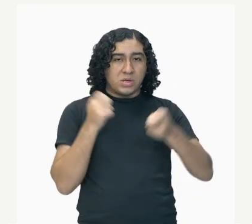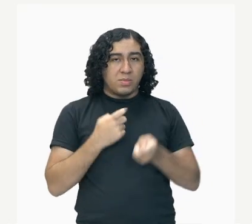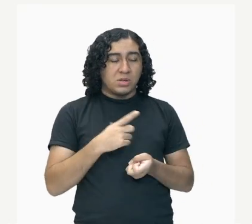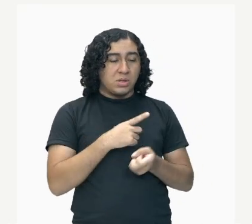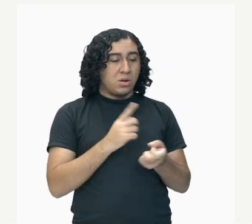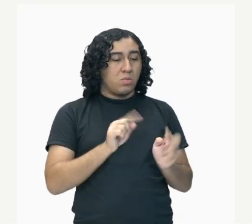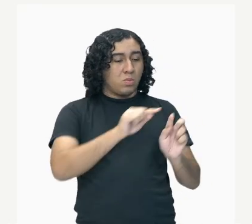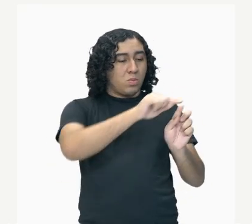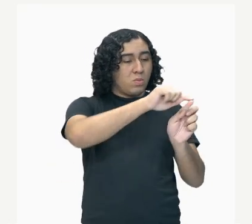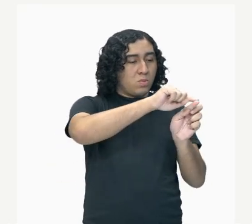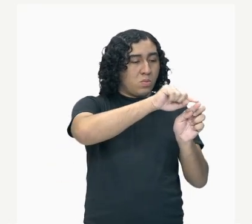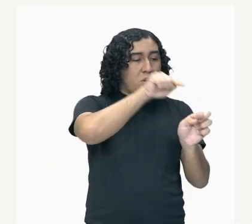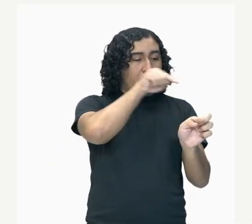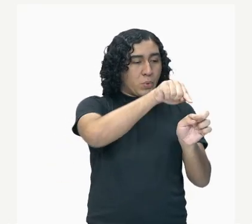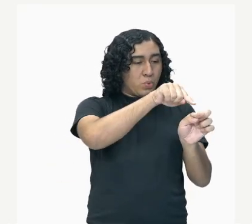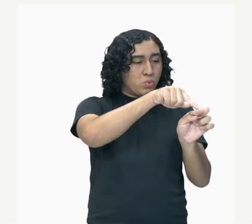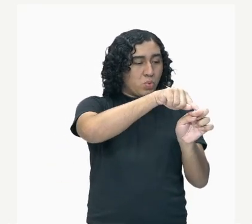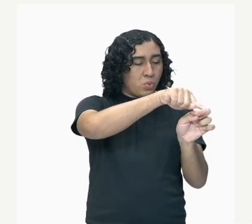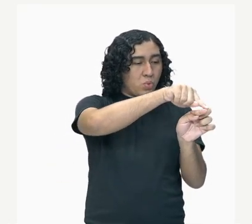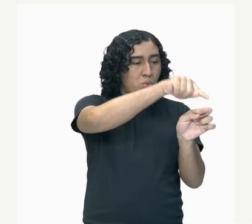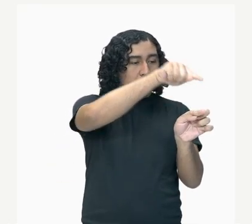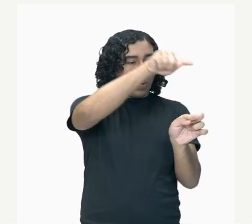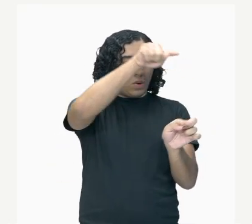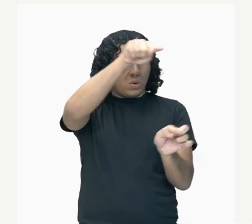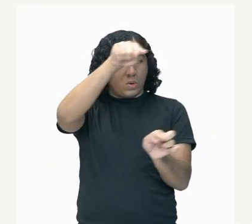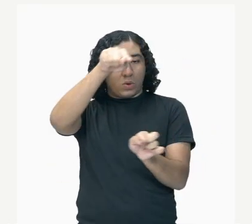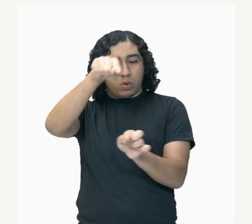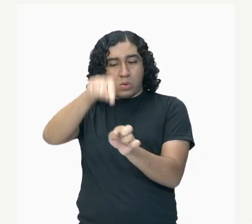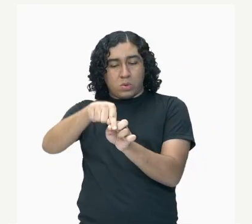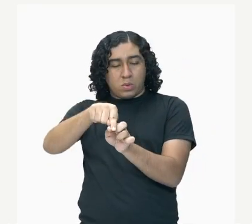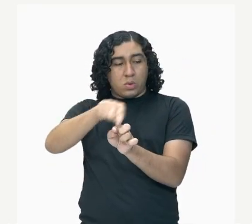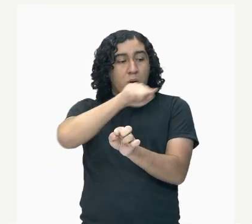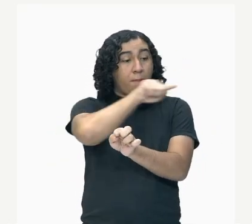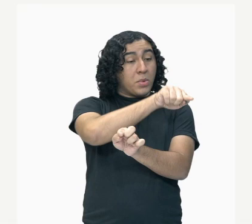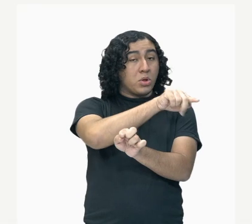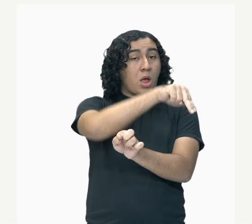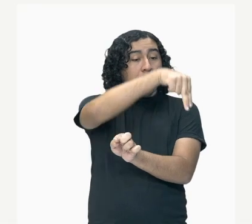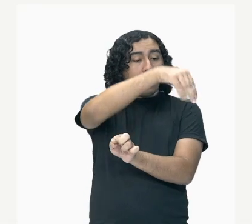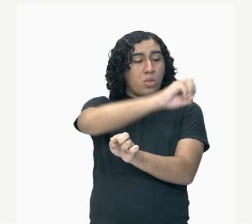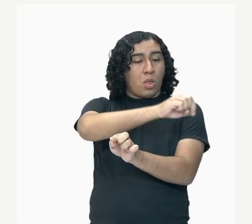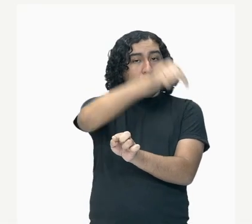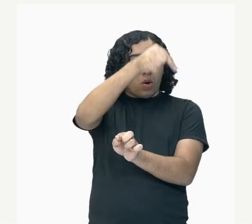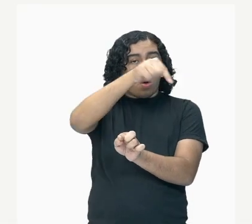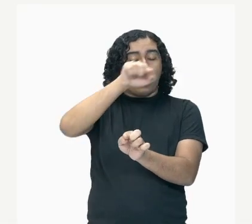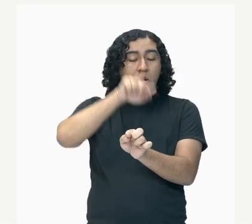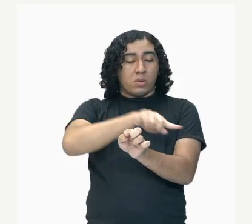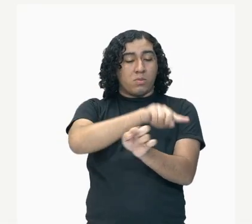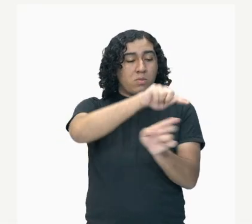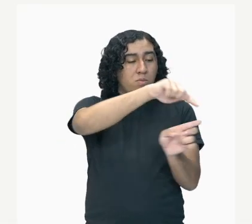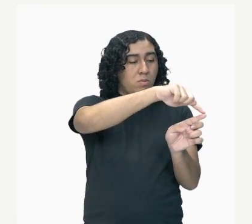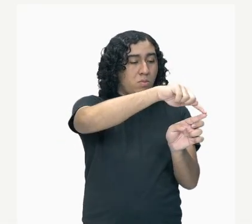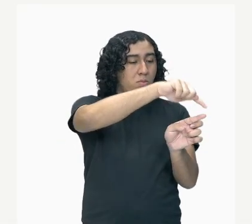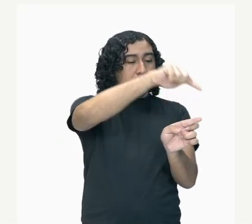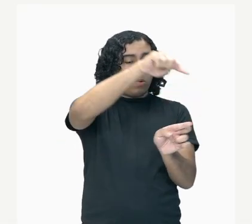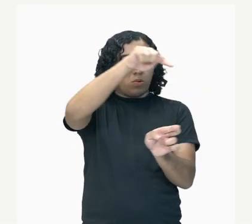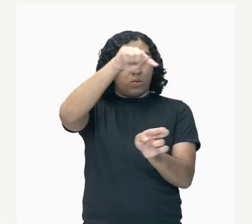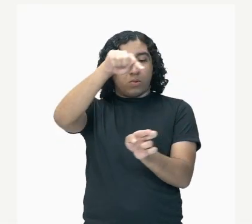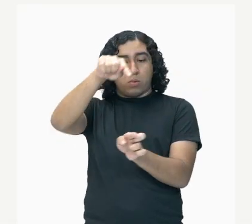nó Tá certo bem aqui pessoal onde eu tô pintando é um nó aqui no meio Eu tenho outro nó